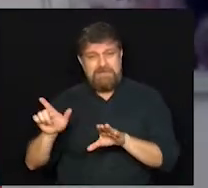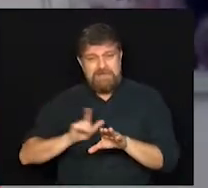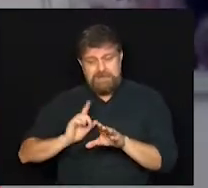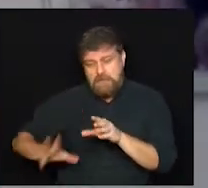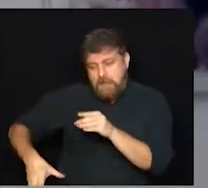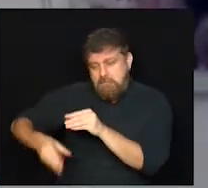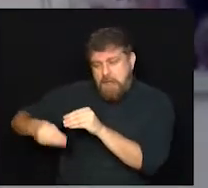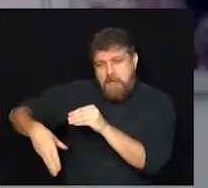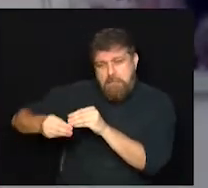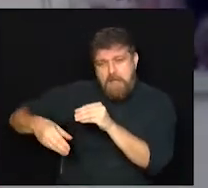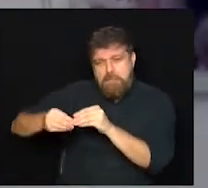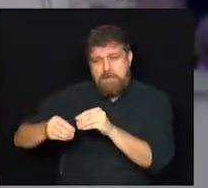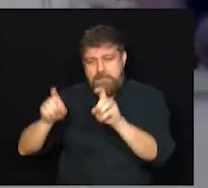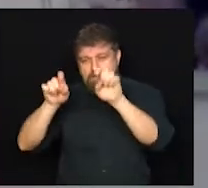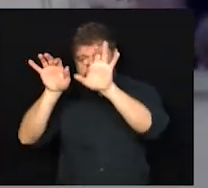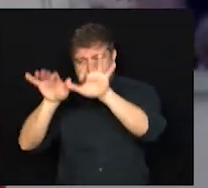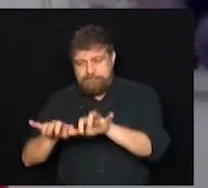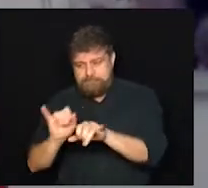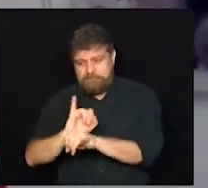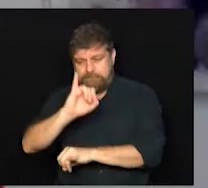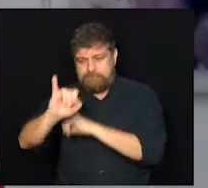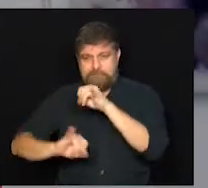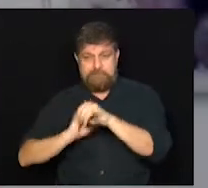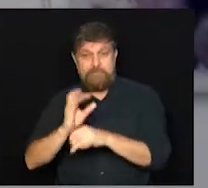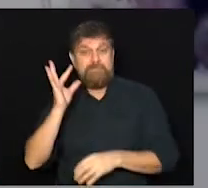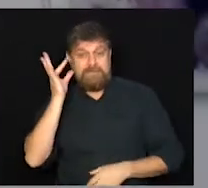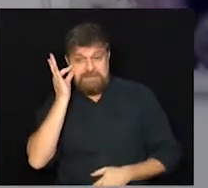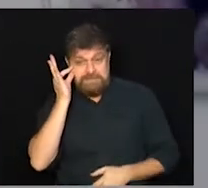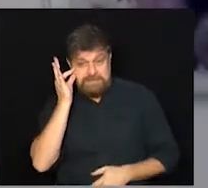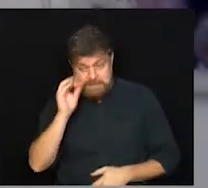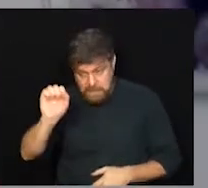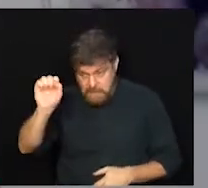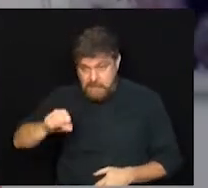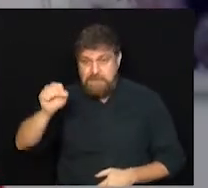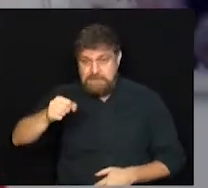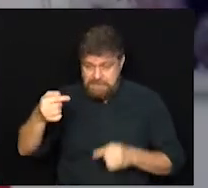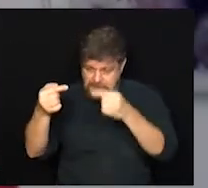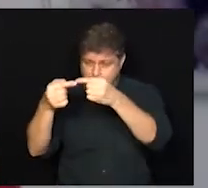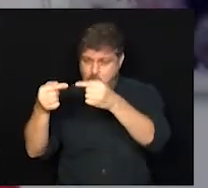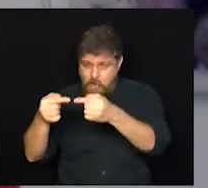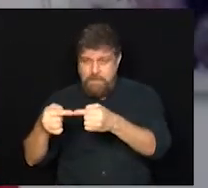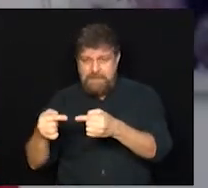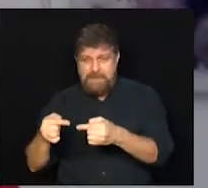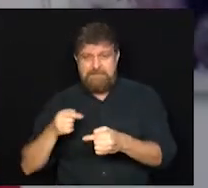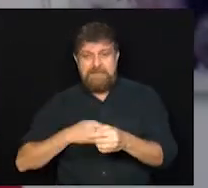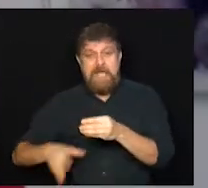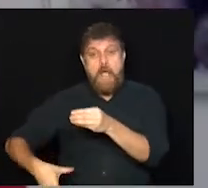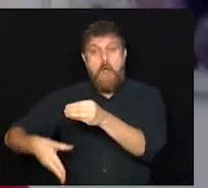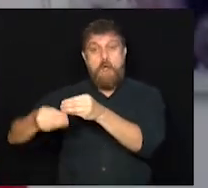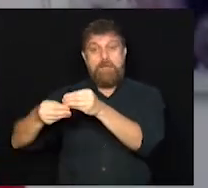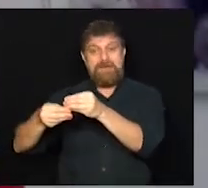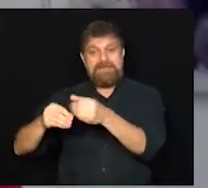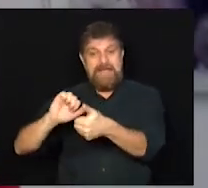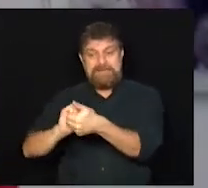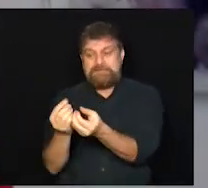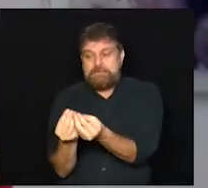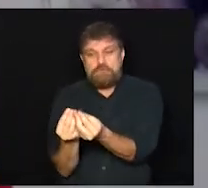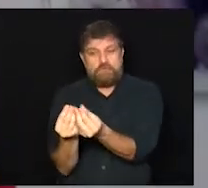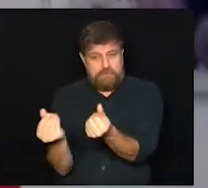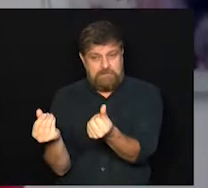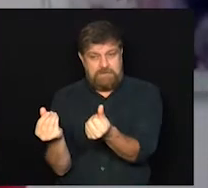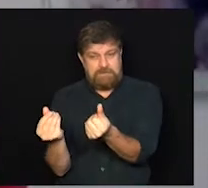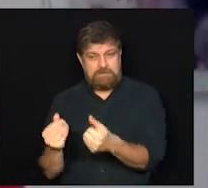alguns recursos digitais no ensino presencial mesmo, né? Algumas coisas que são complementares e são qualificadoras do